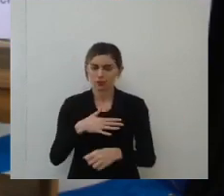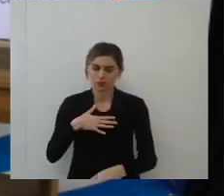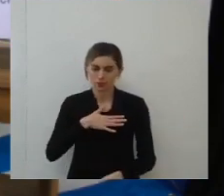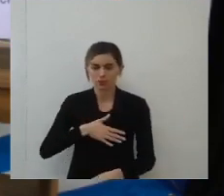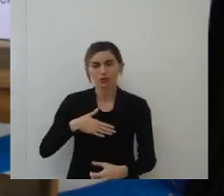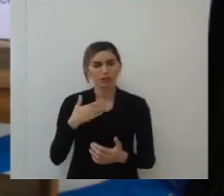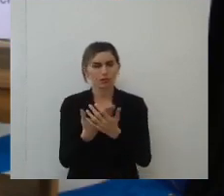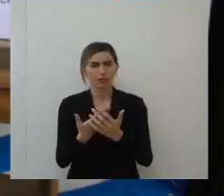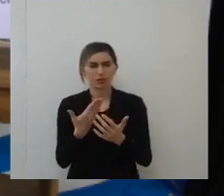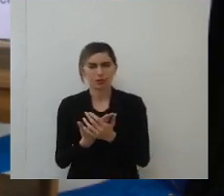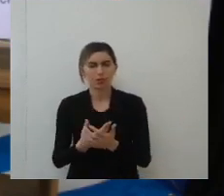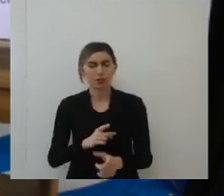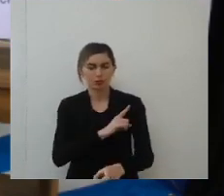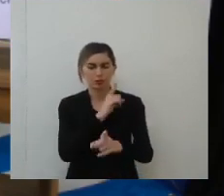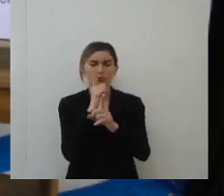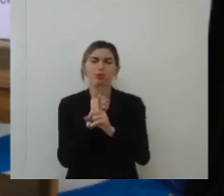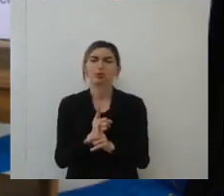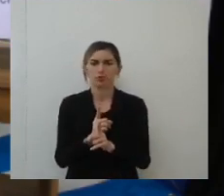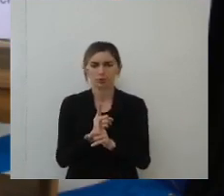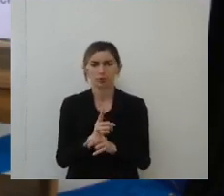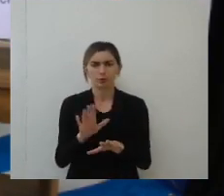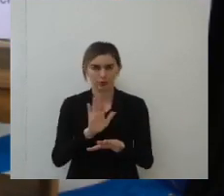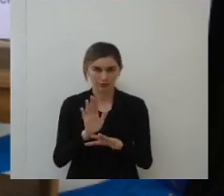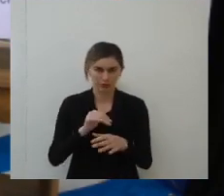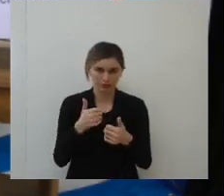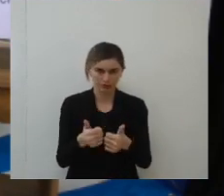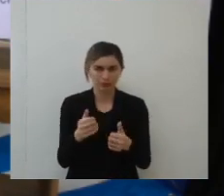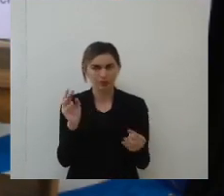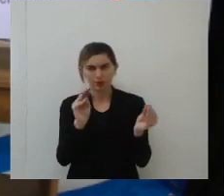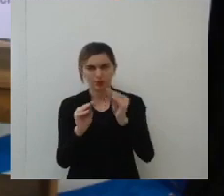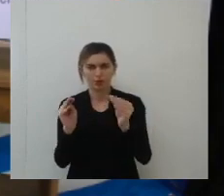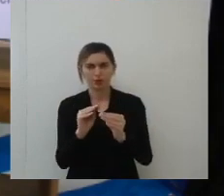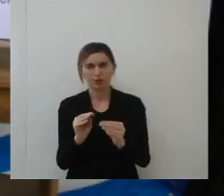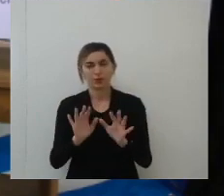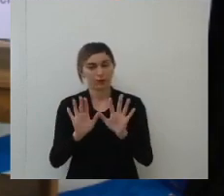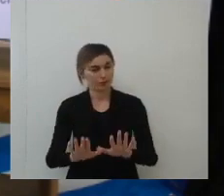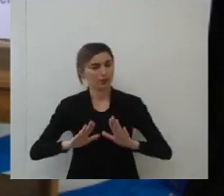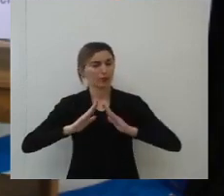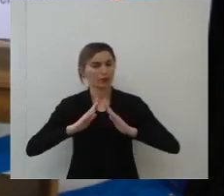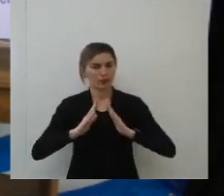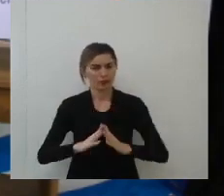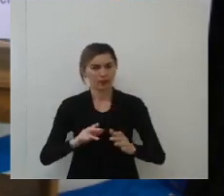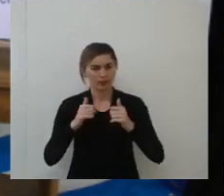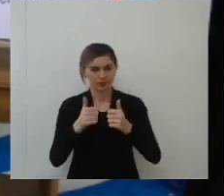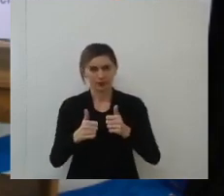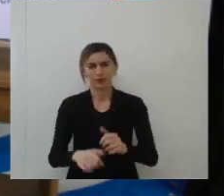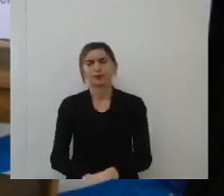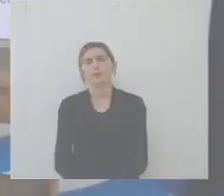gostado da aula e nos encontramos logo logo. Beijo e fiquem em casa, viu?